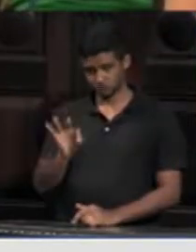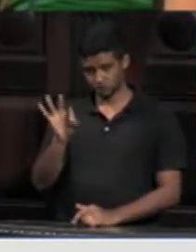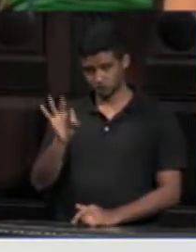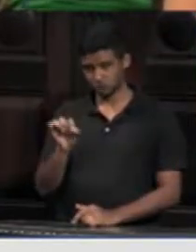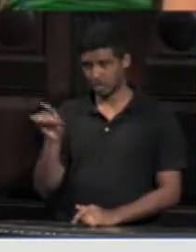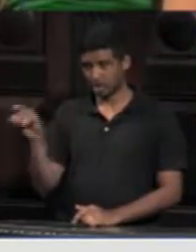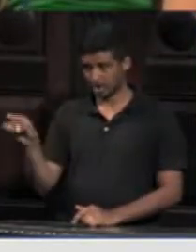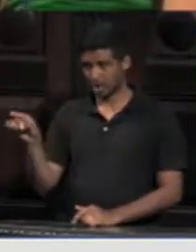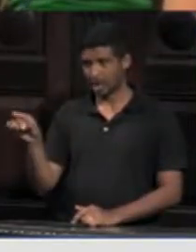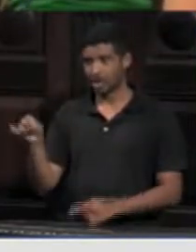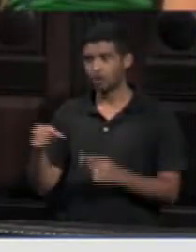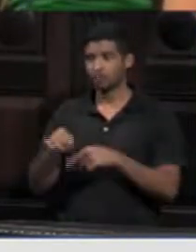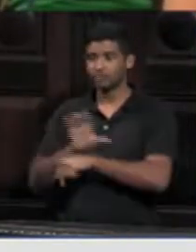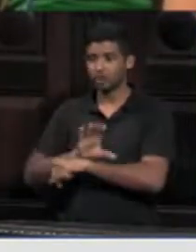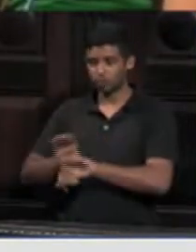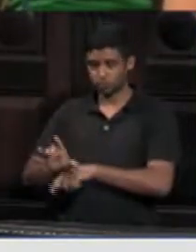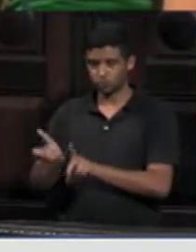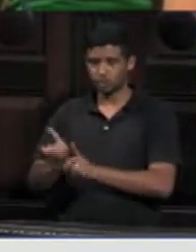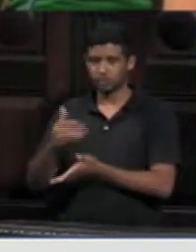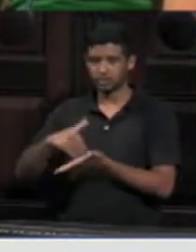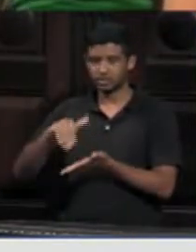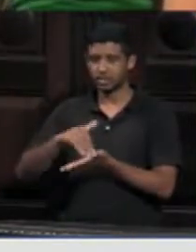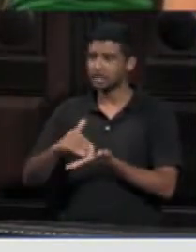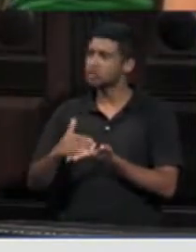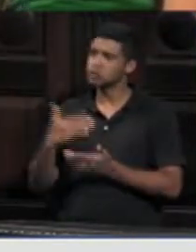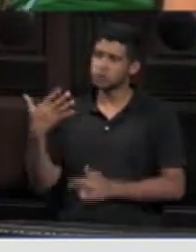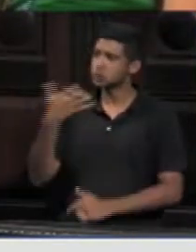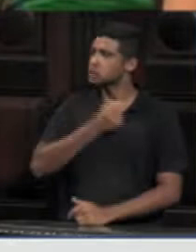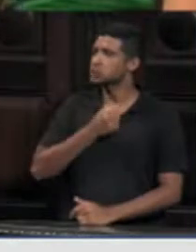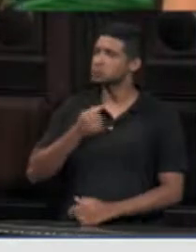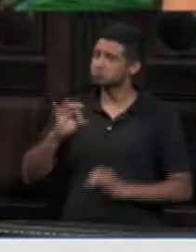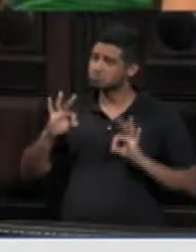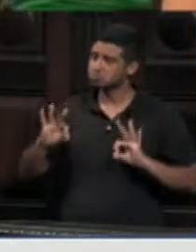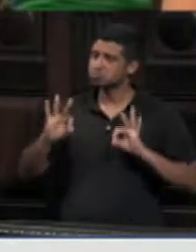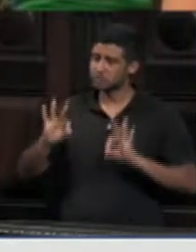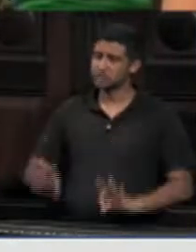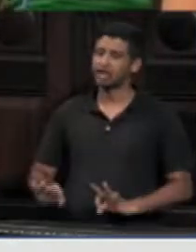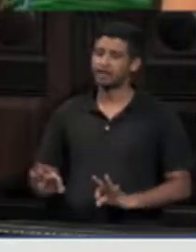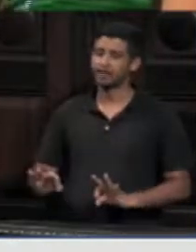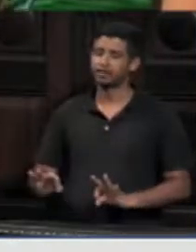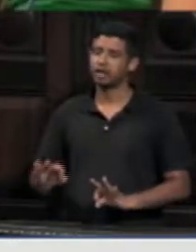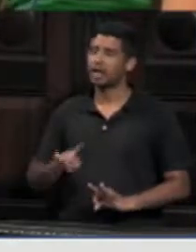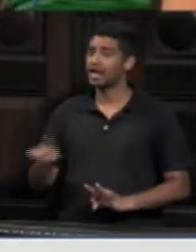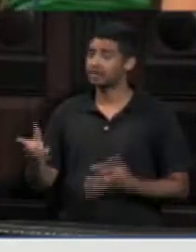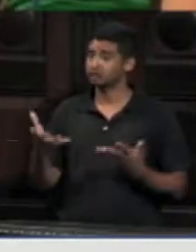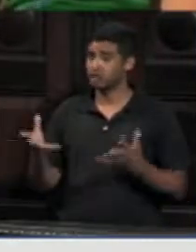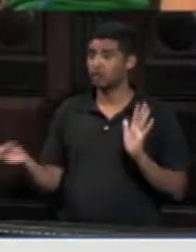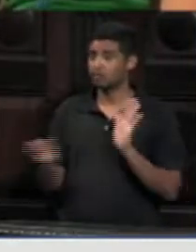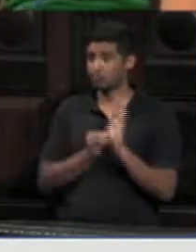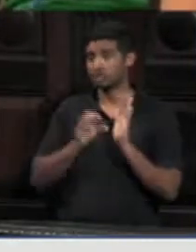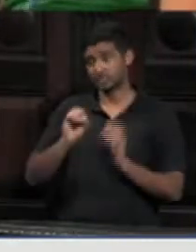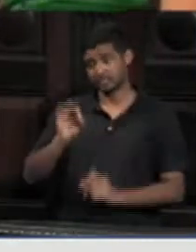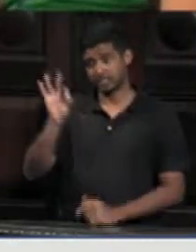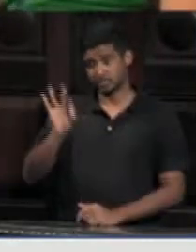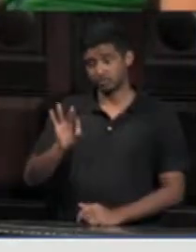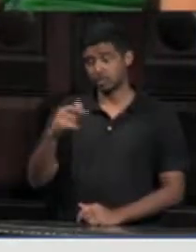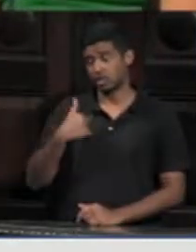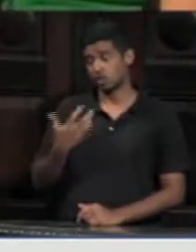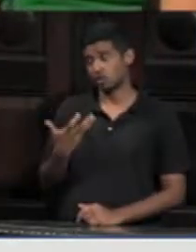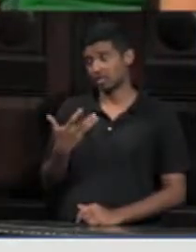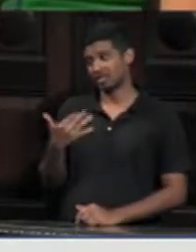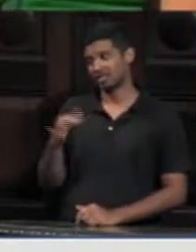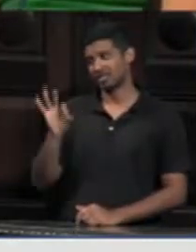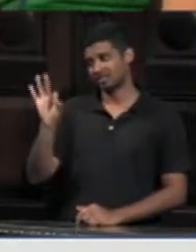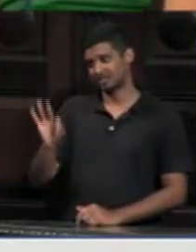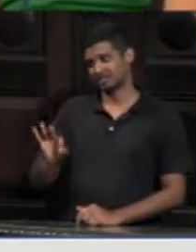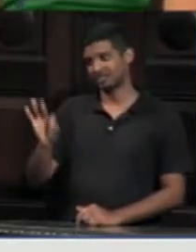secretaria. Foi um sucesso esse projeto. Eles queriam botar 0%. Eu queria 10%. Agora chegaram